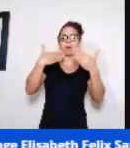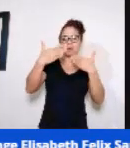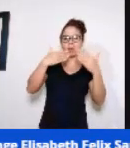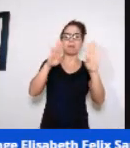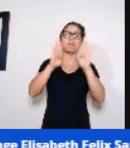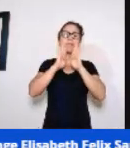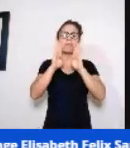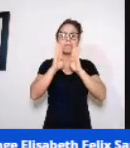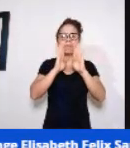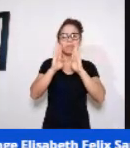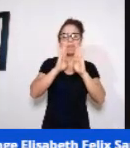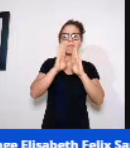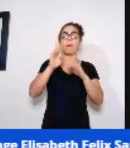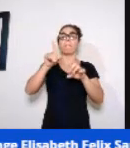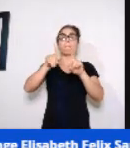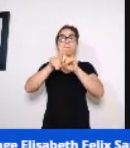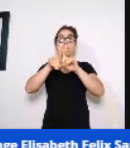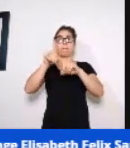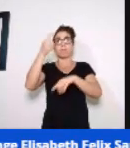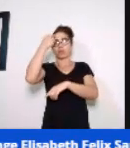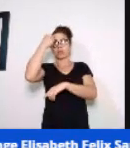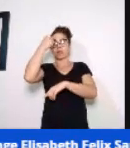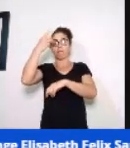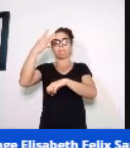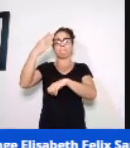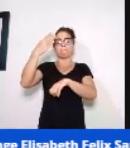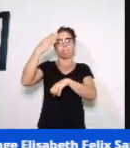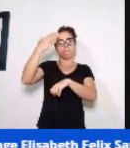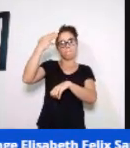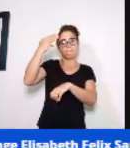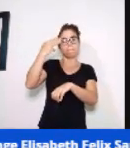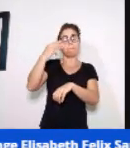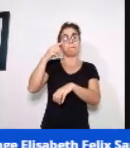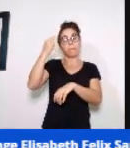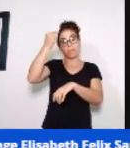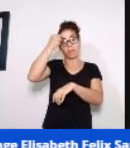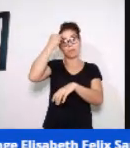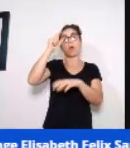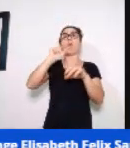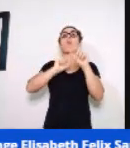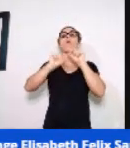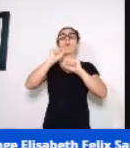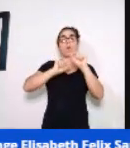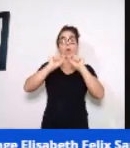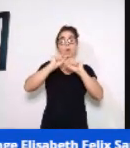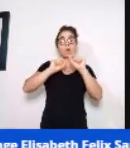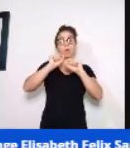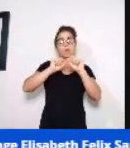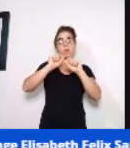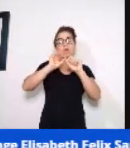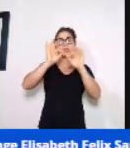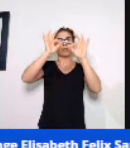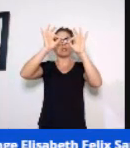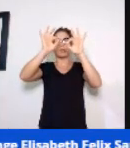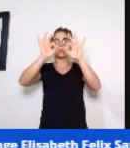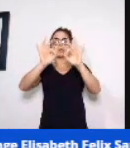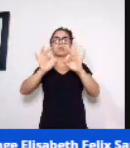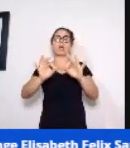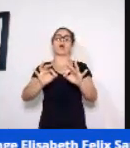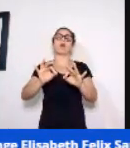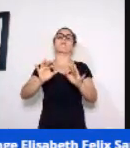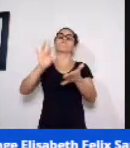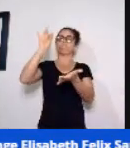prático para a condução do processo, não. Nós teríamos que pensar no que seria mais efetivo para a